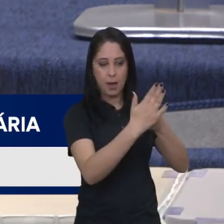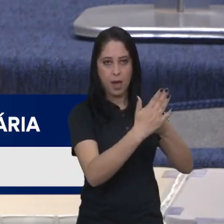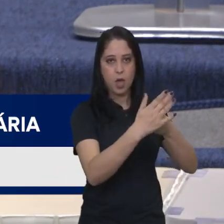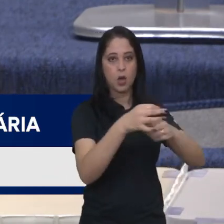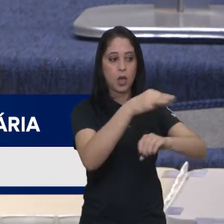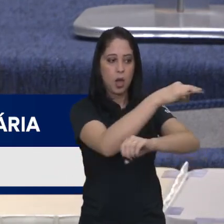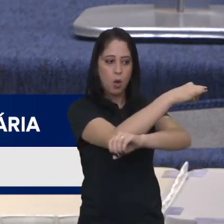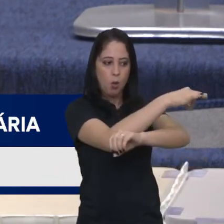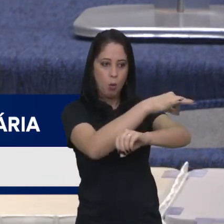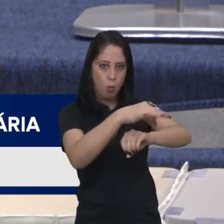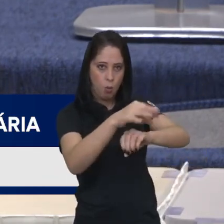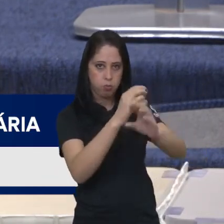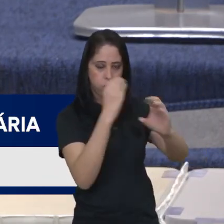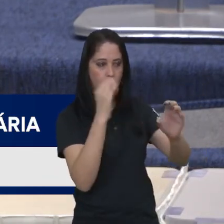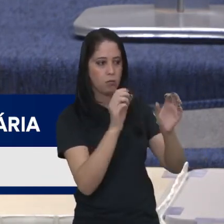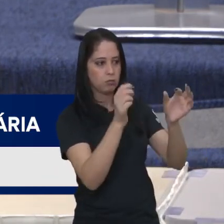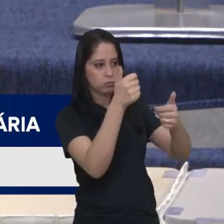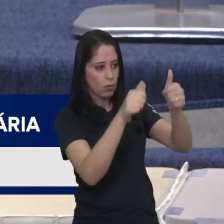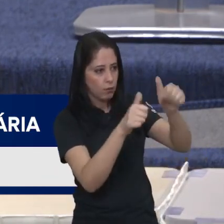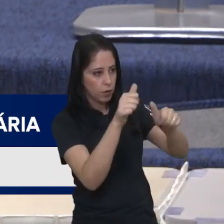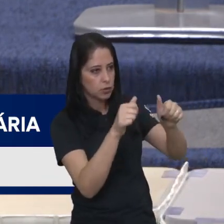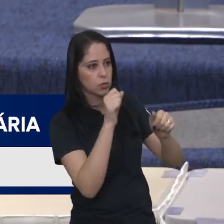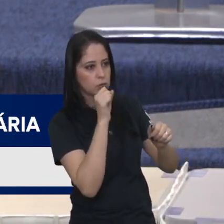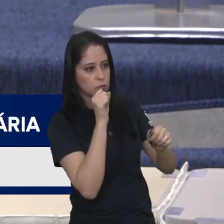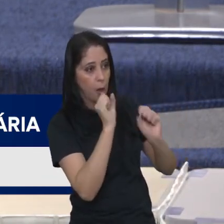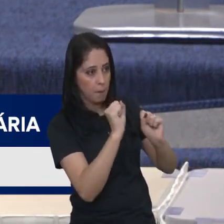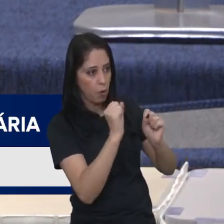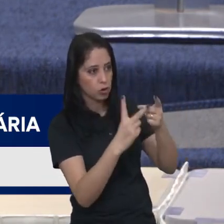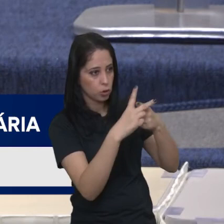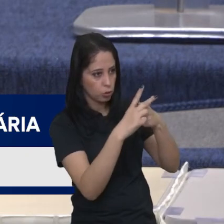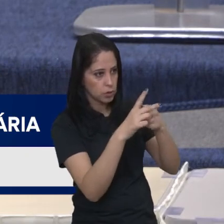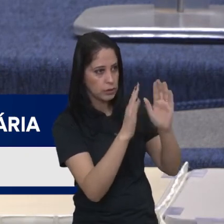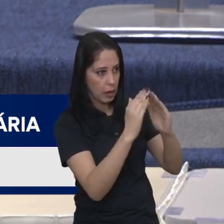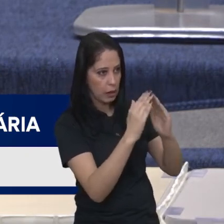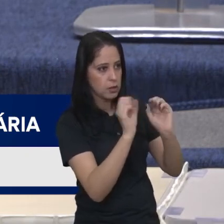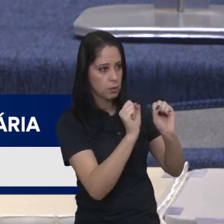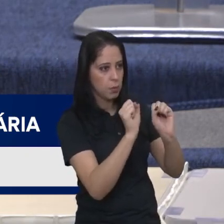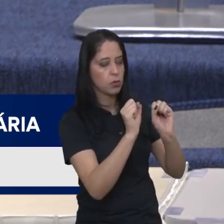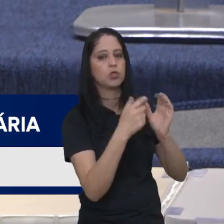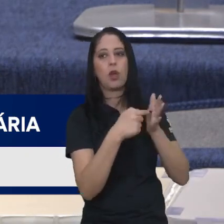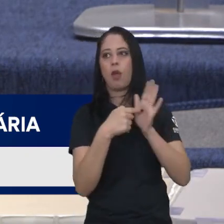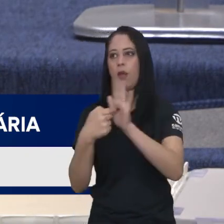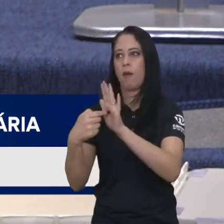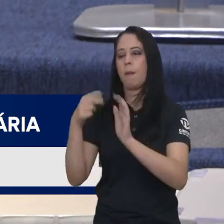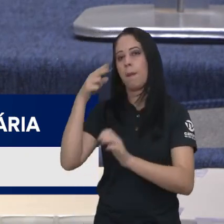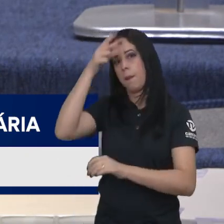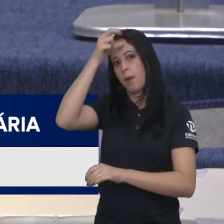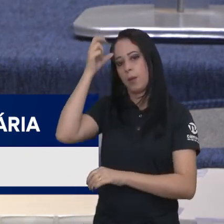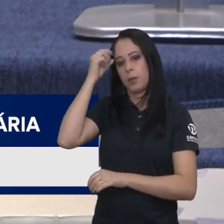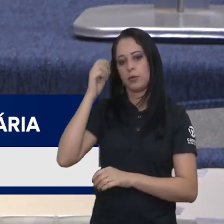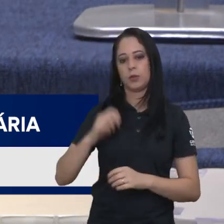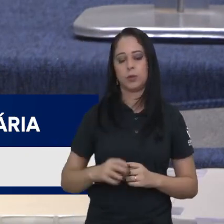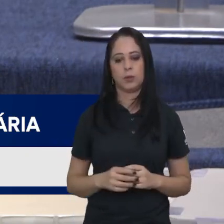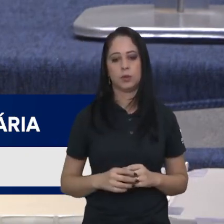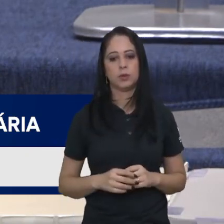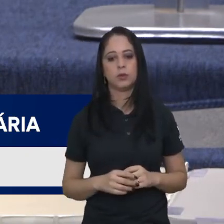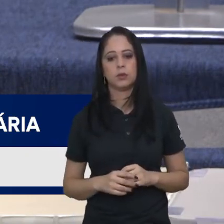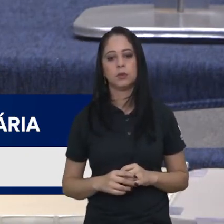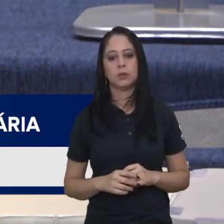reformas urgentes e necessárias, que o bairro está congelado há duas décadas, quase. Então, só para finalizar,